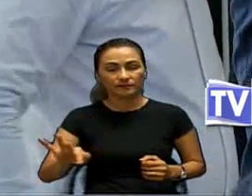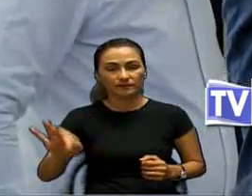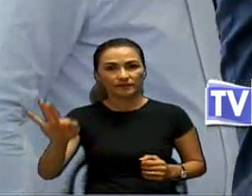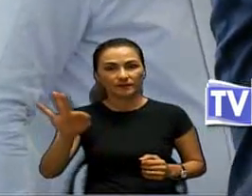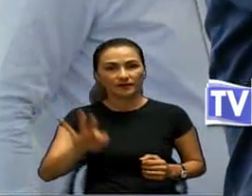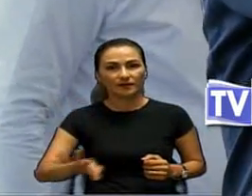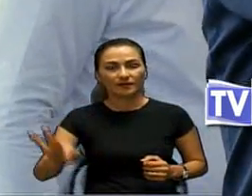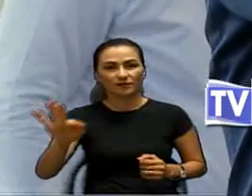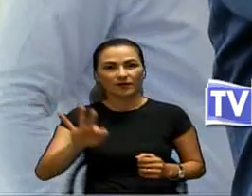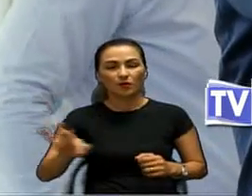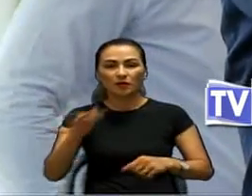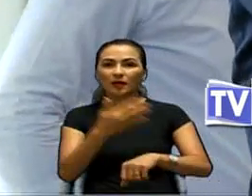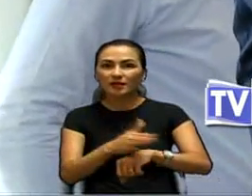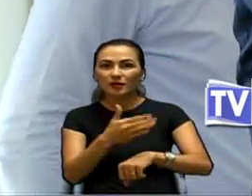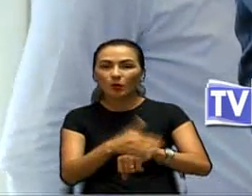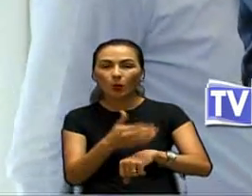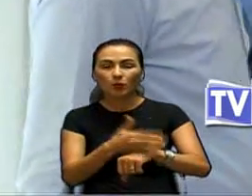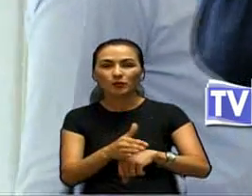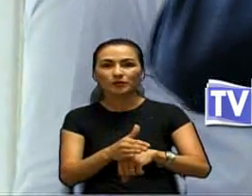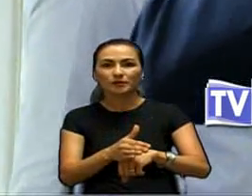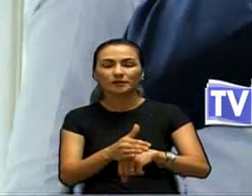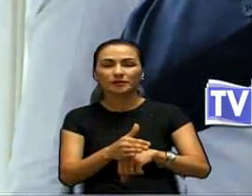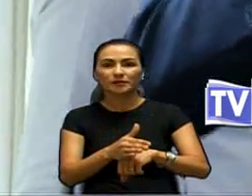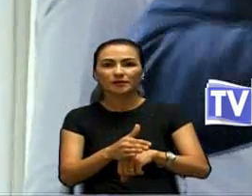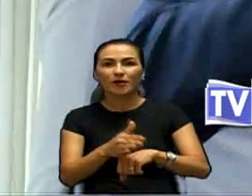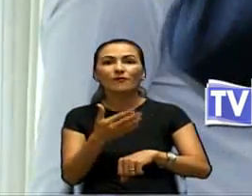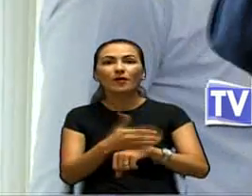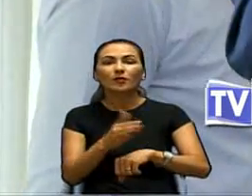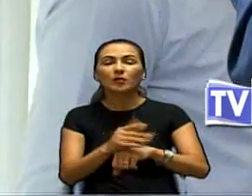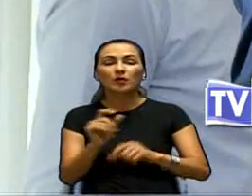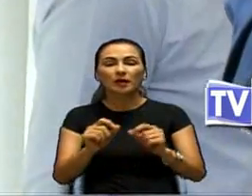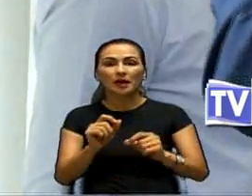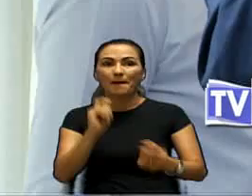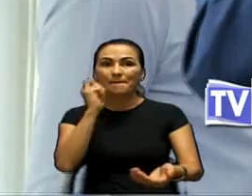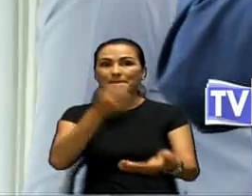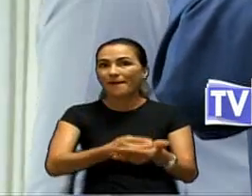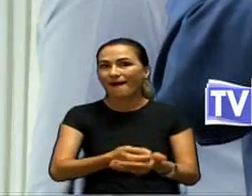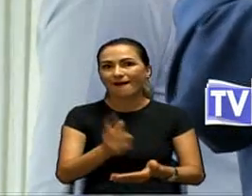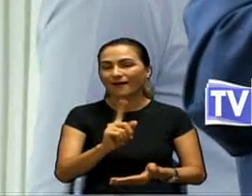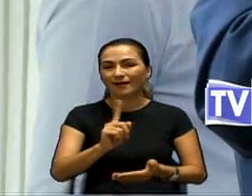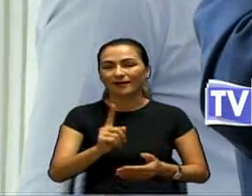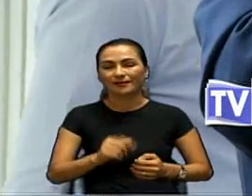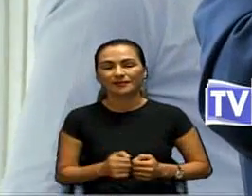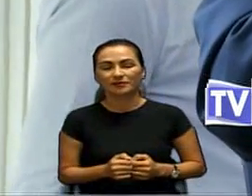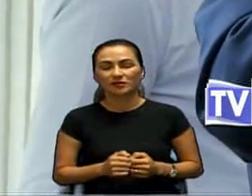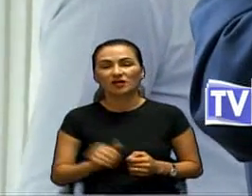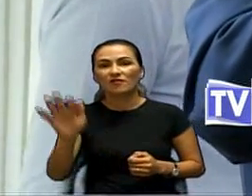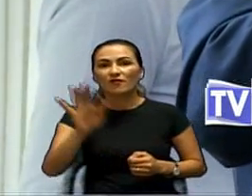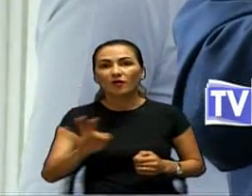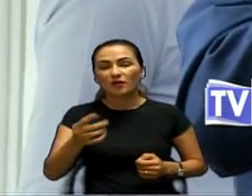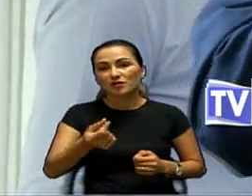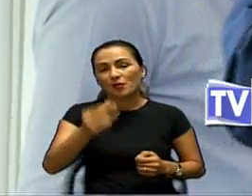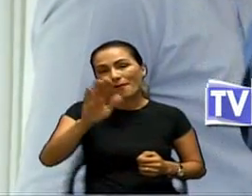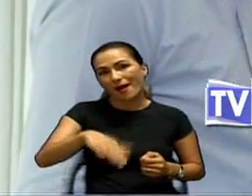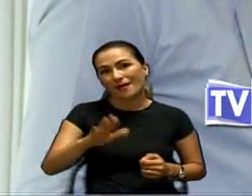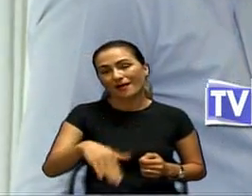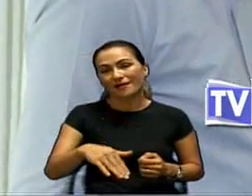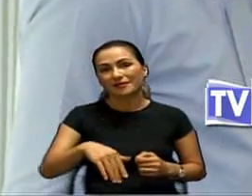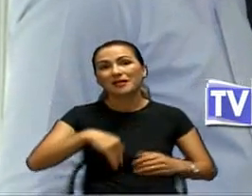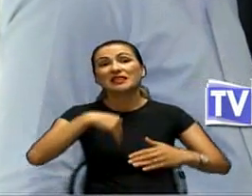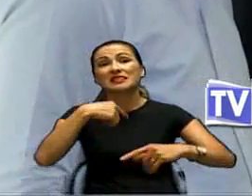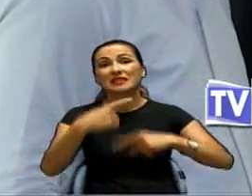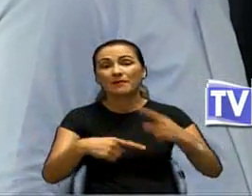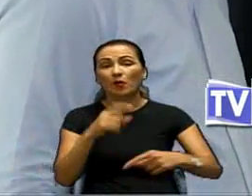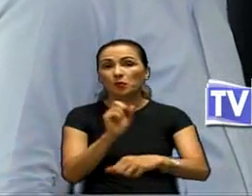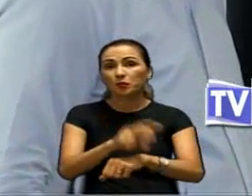pois é, tem ele um não médico paga. Trabalhando de graça. Ele não paga para conceder o título a de que... A faculdade é tão barata, ainda vai trabalhar de graça depois. Pois é, ele